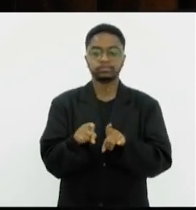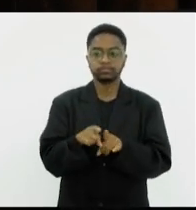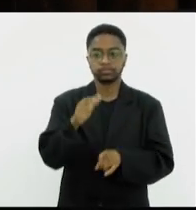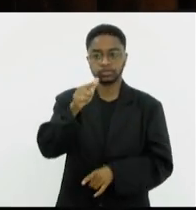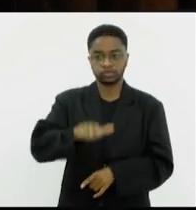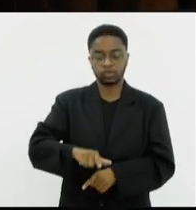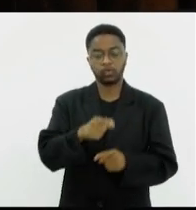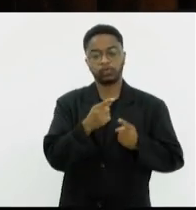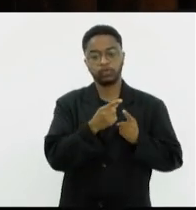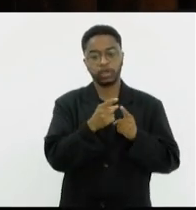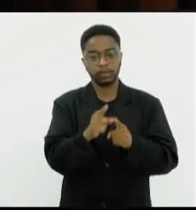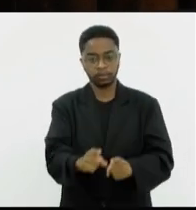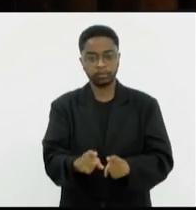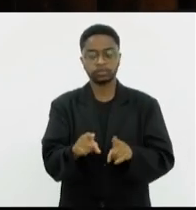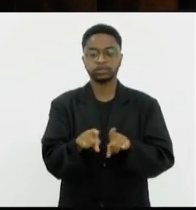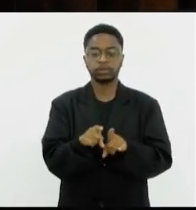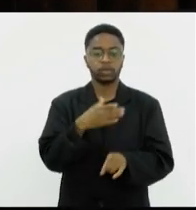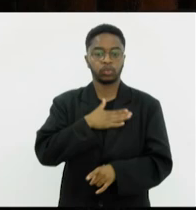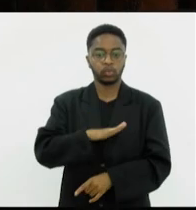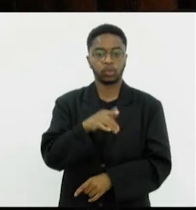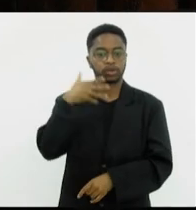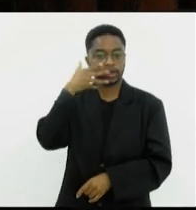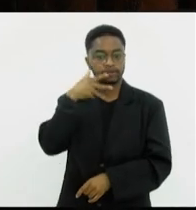repúdio também e um desagravo à fala